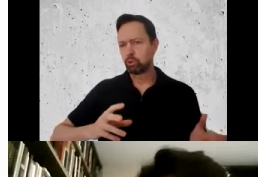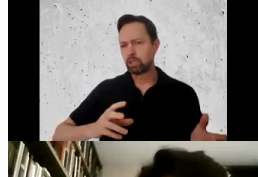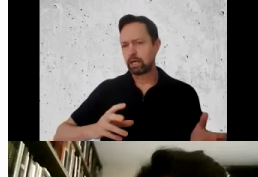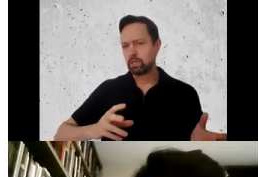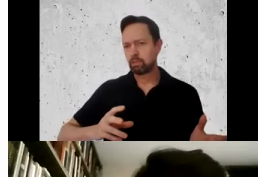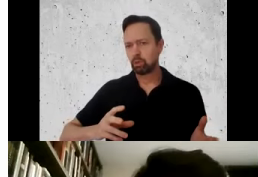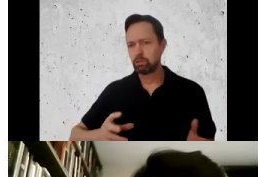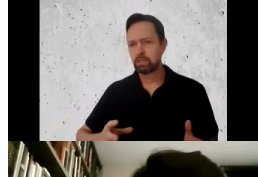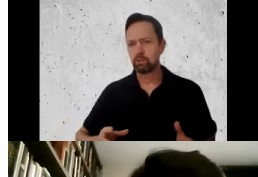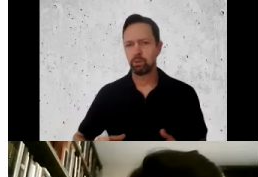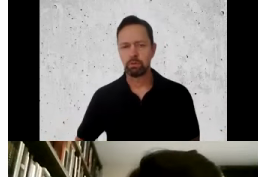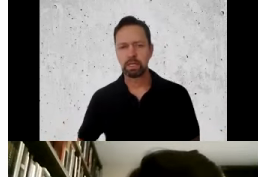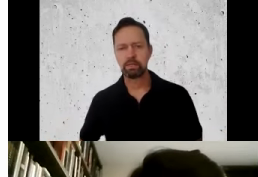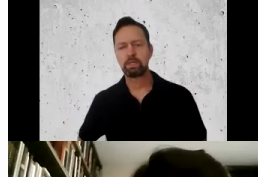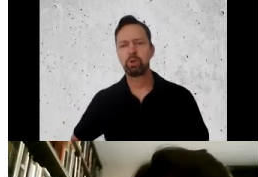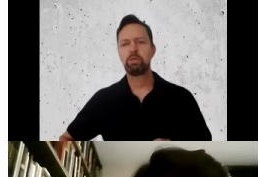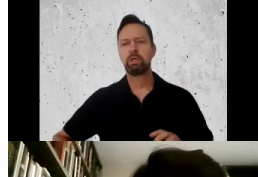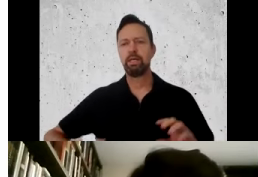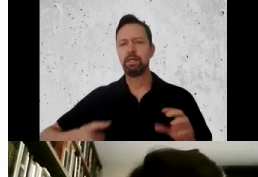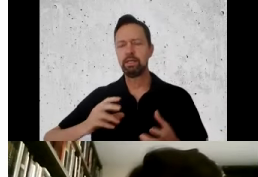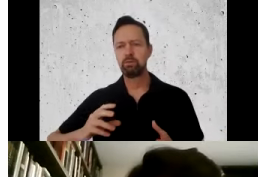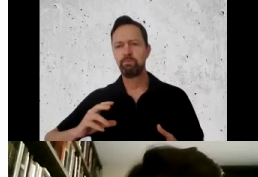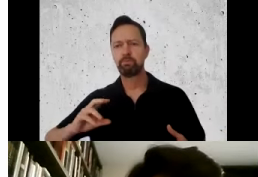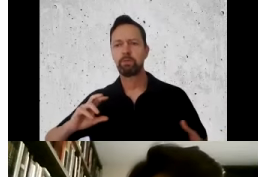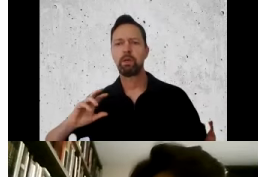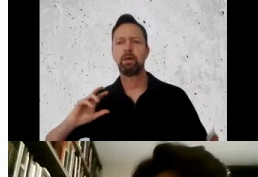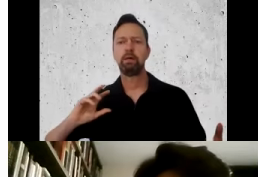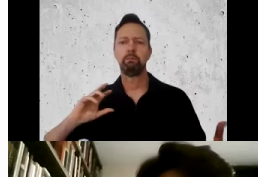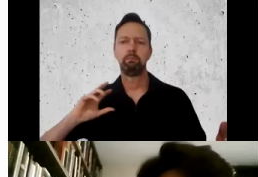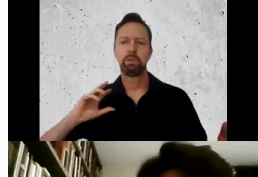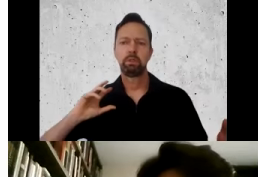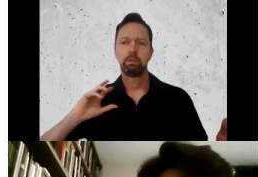os estudos de caso deles são todos nos Estados Unidos. As pessoas se organizam